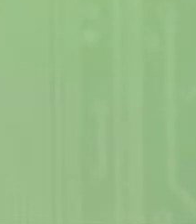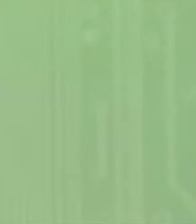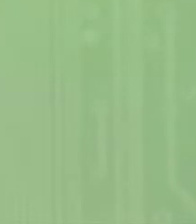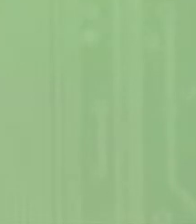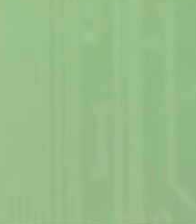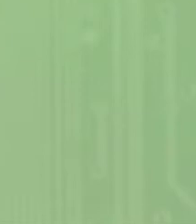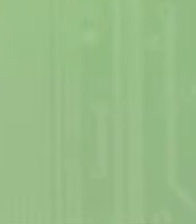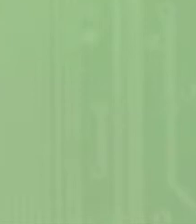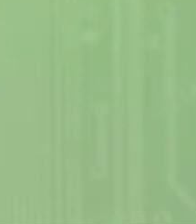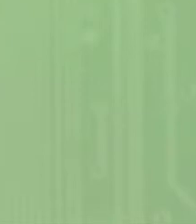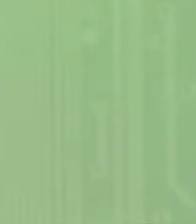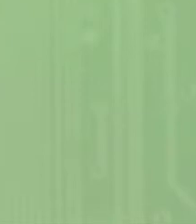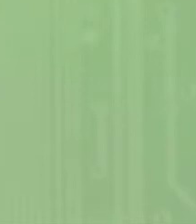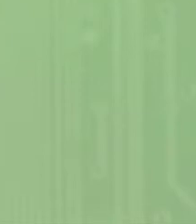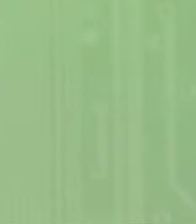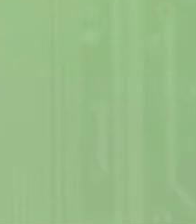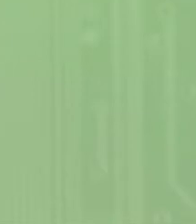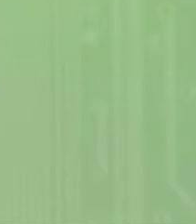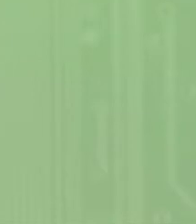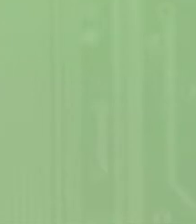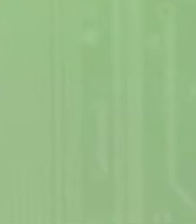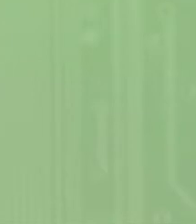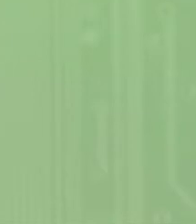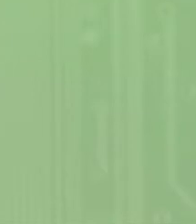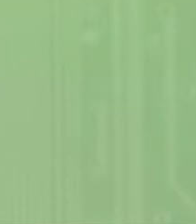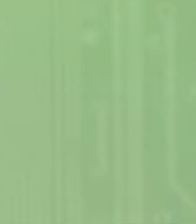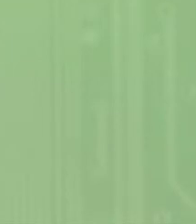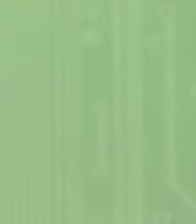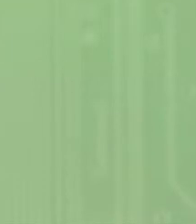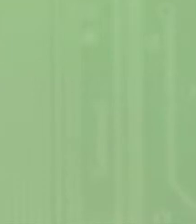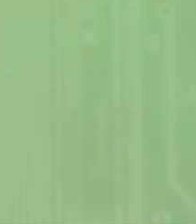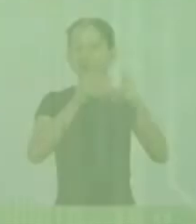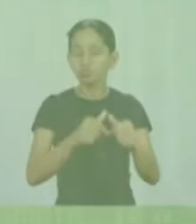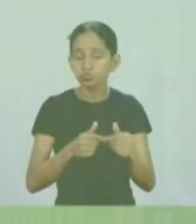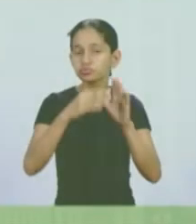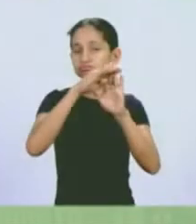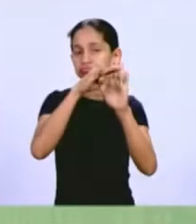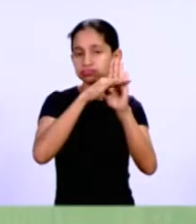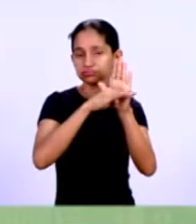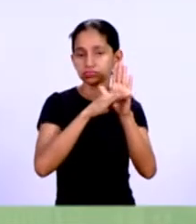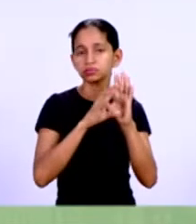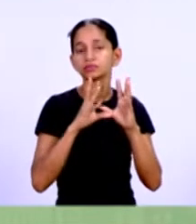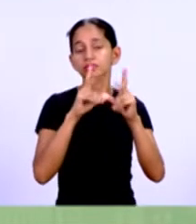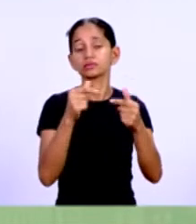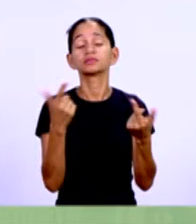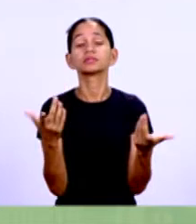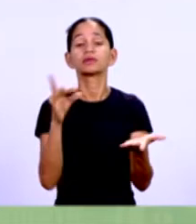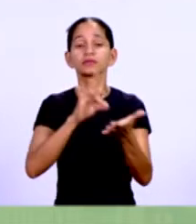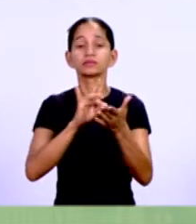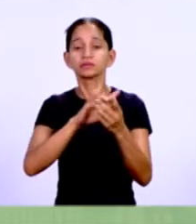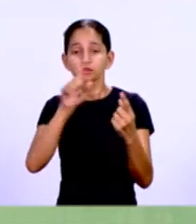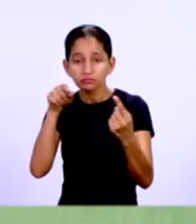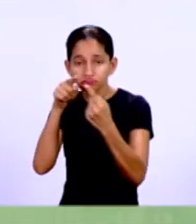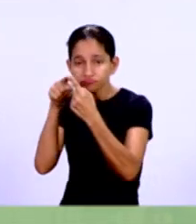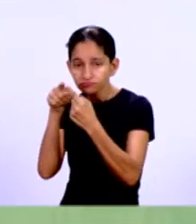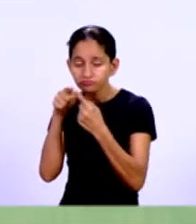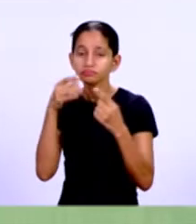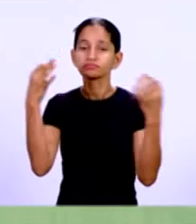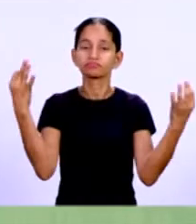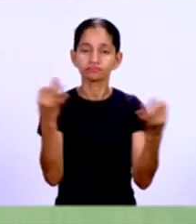as fragilidades e vulnerabilidades que permitem essas camadas, a fim de identificar os